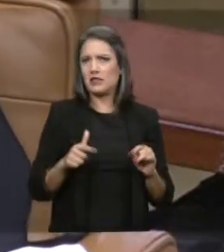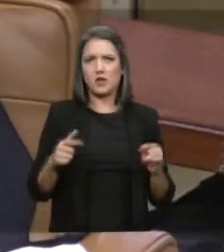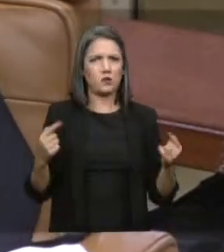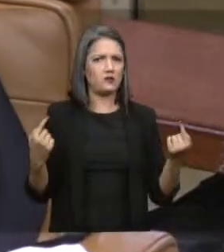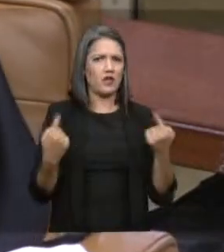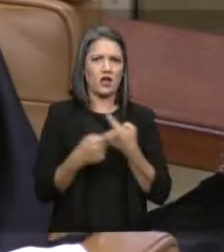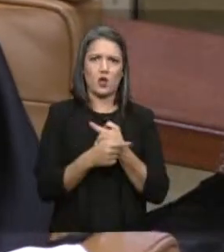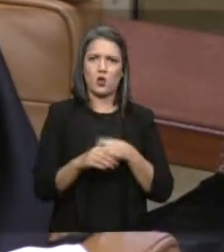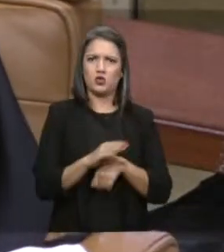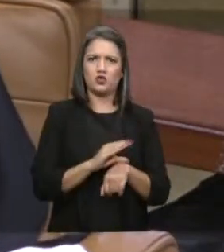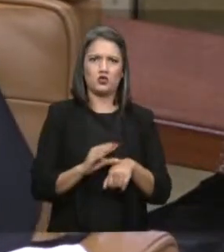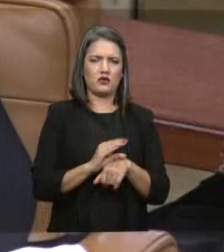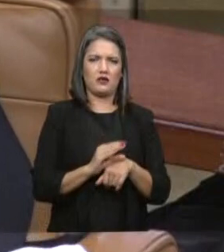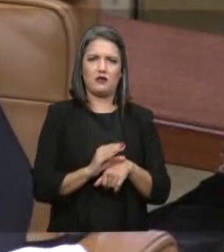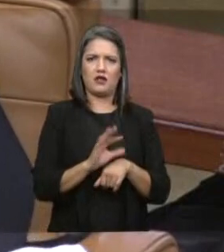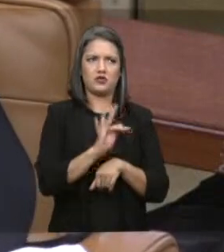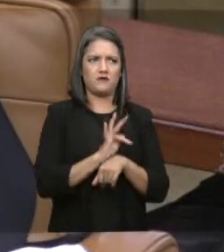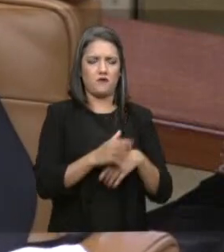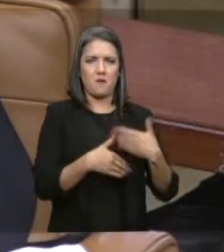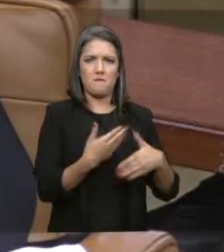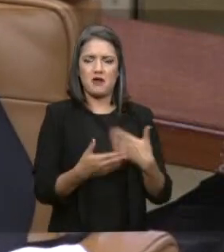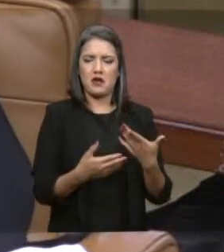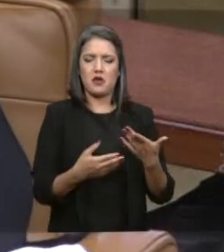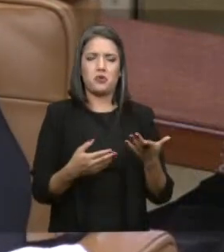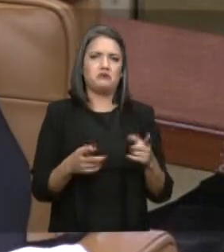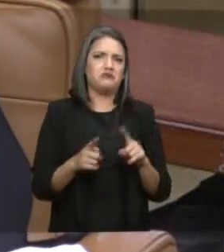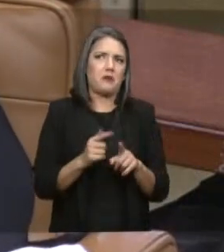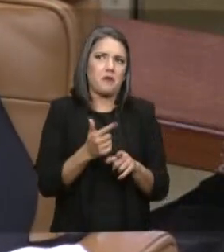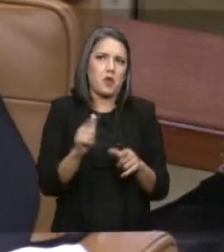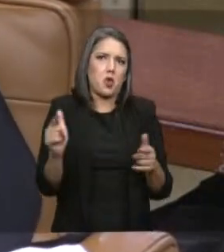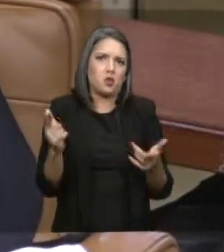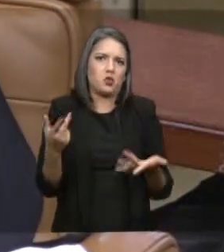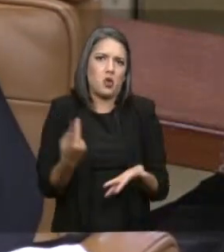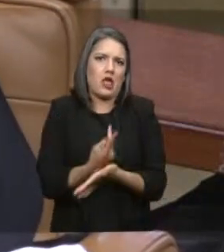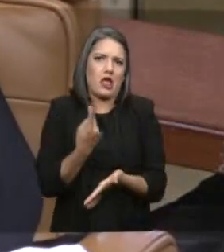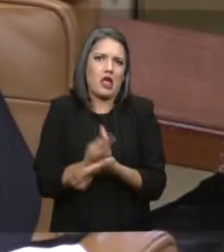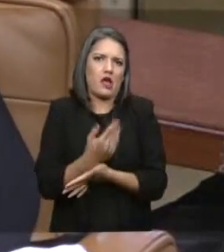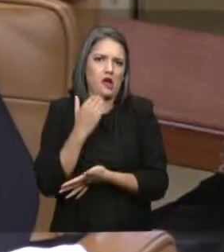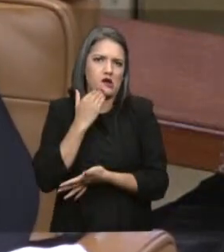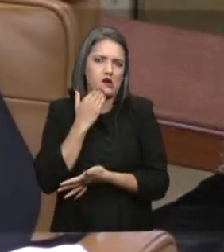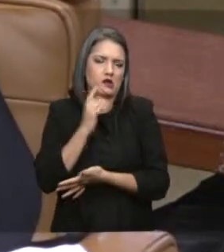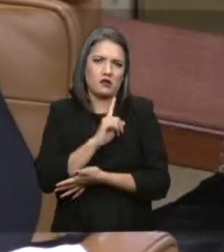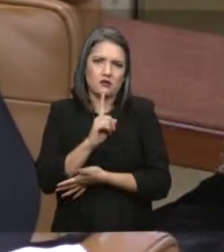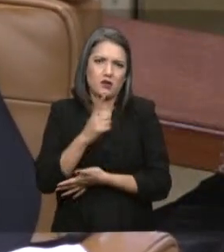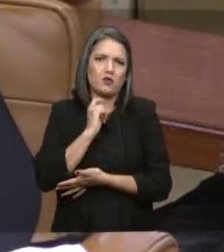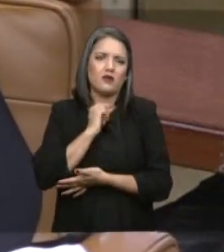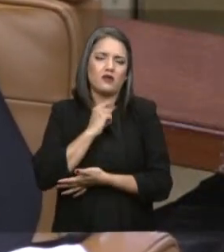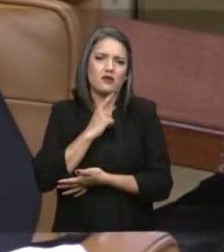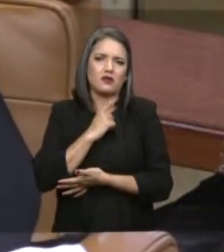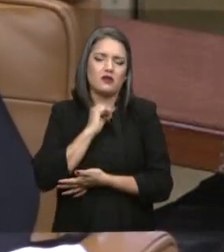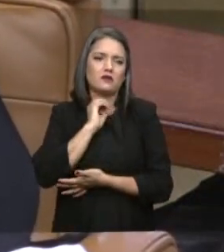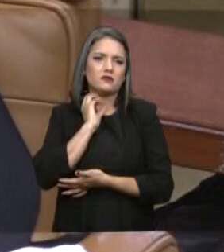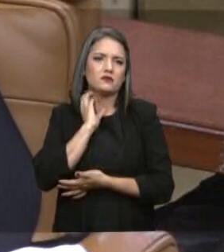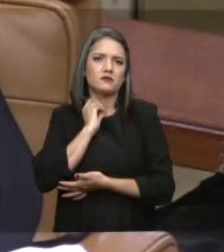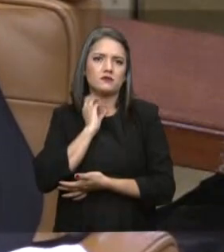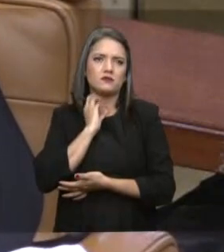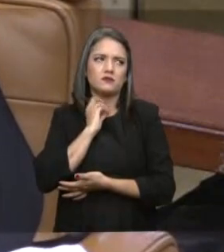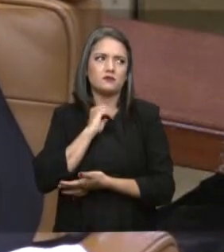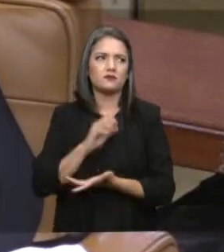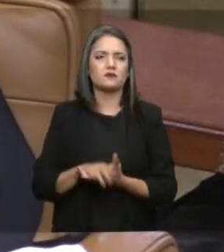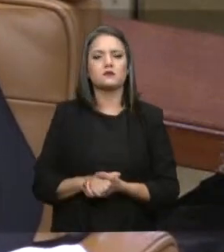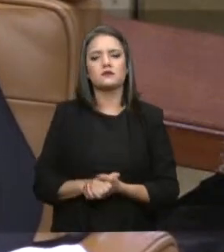formal e muito menos qualquer outro vício que inquine a